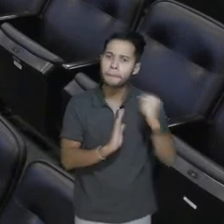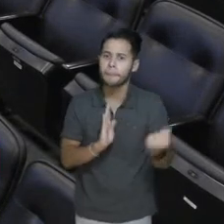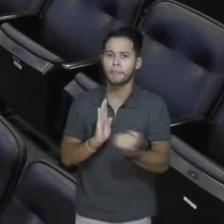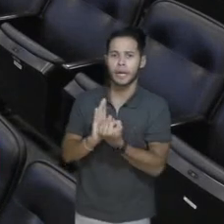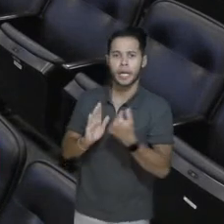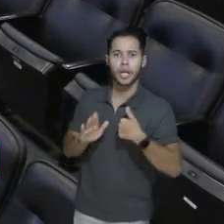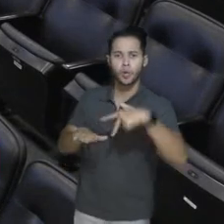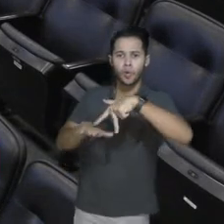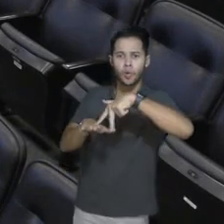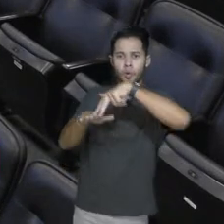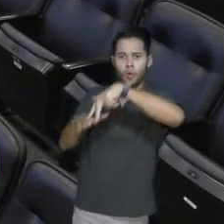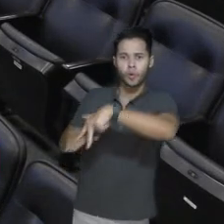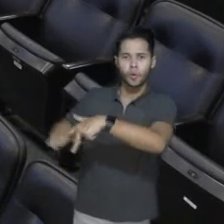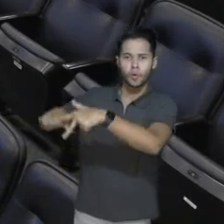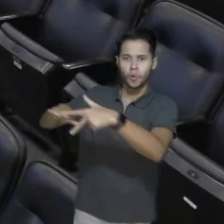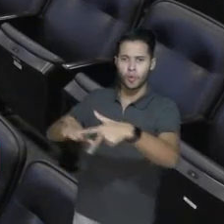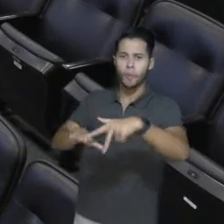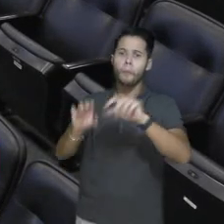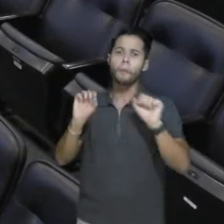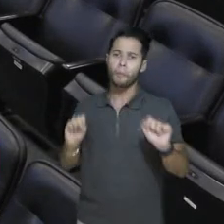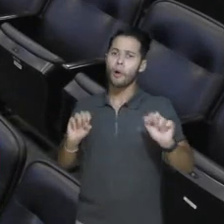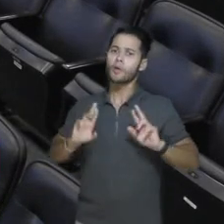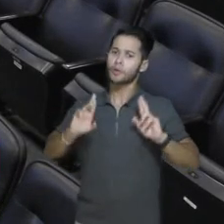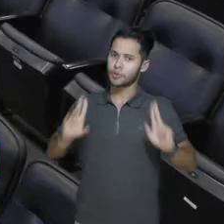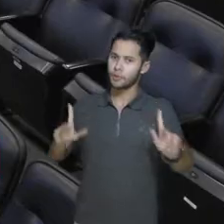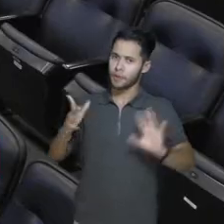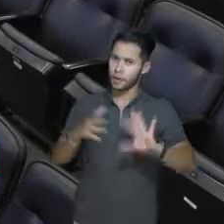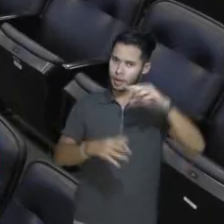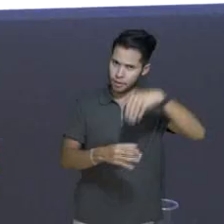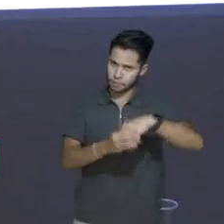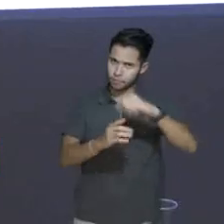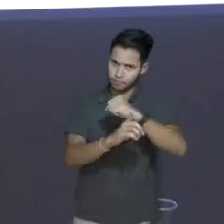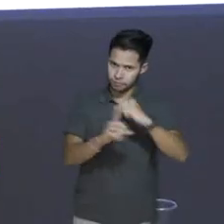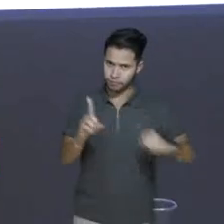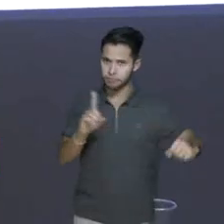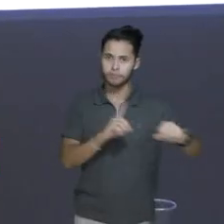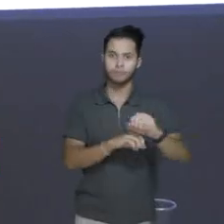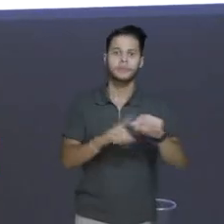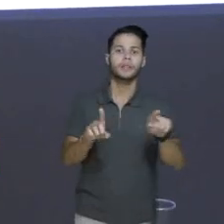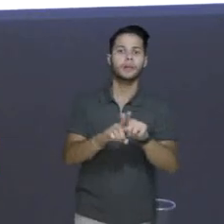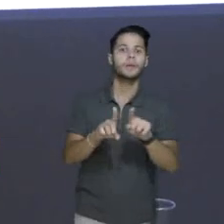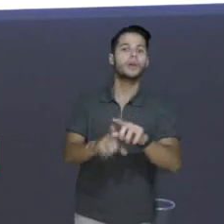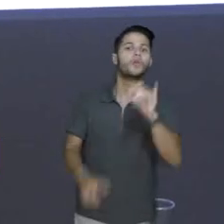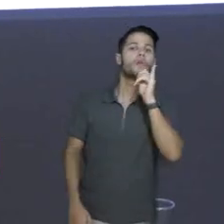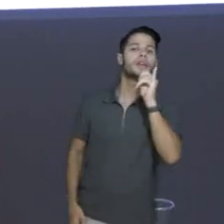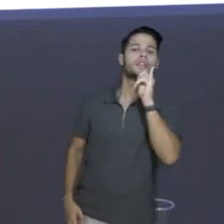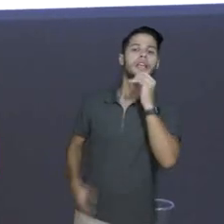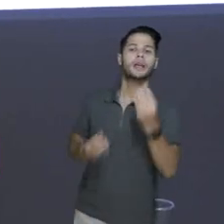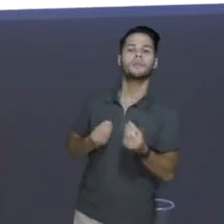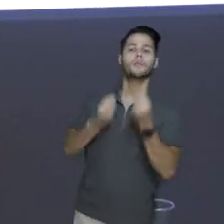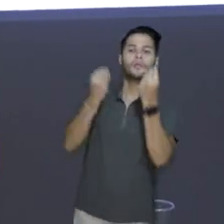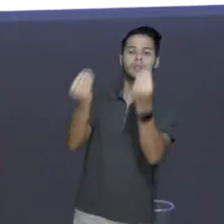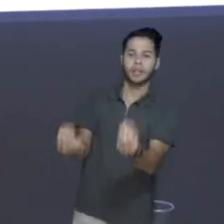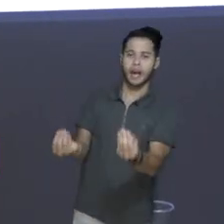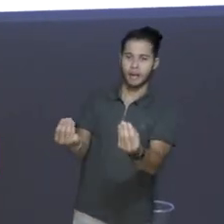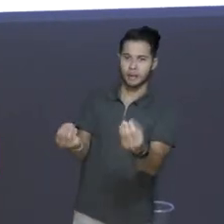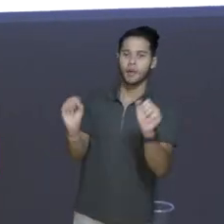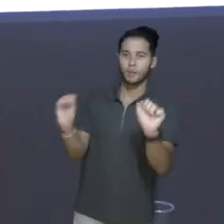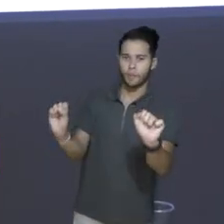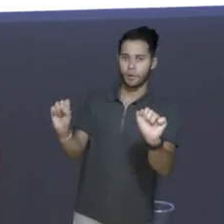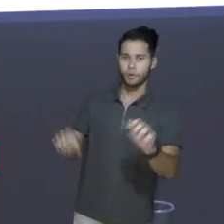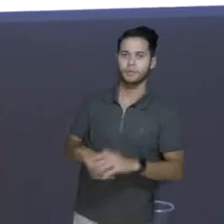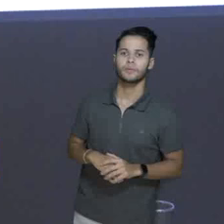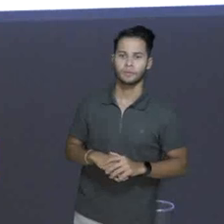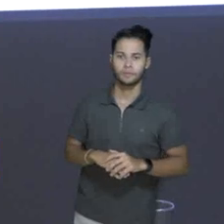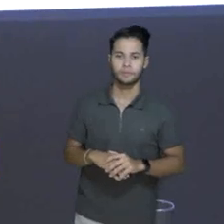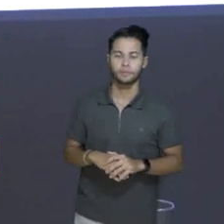pessoa diferente dentro da sociedade e ele pode dar o exemplo e ironia não e o sufista